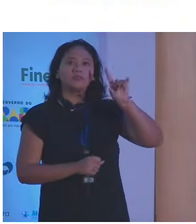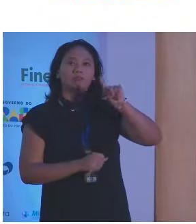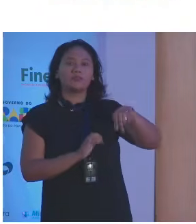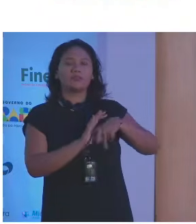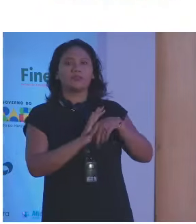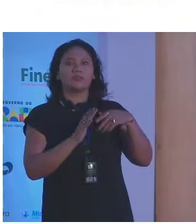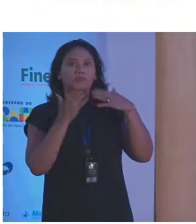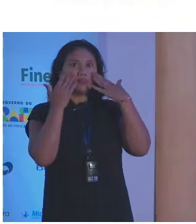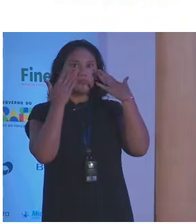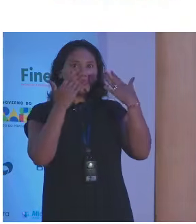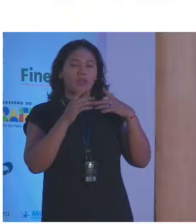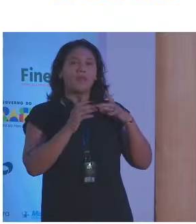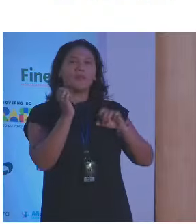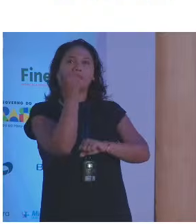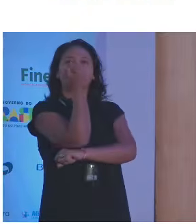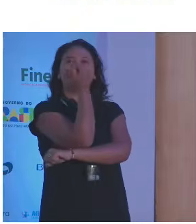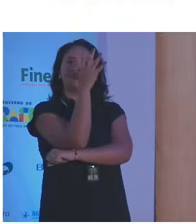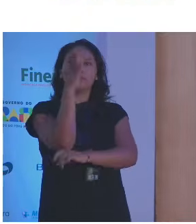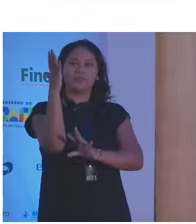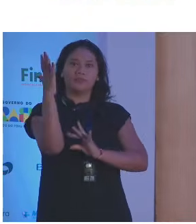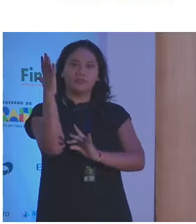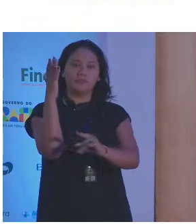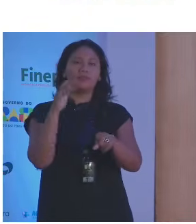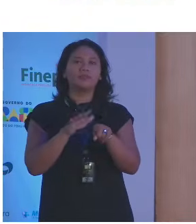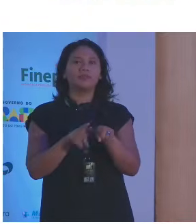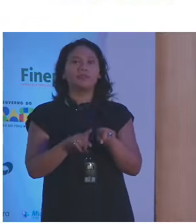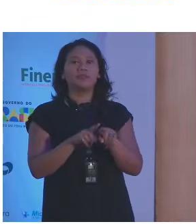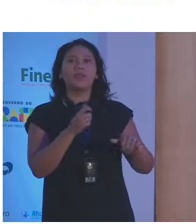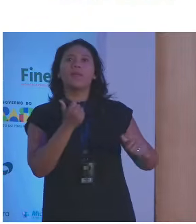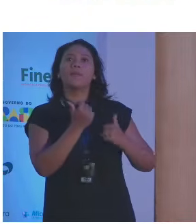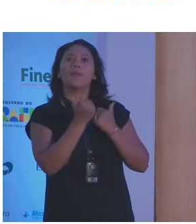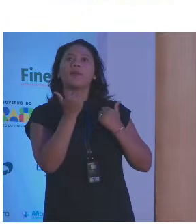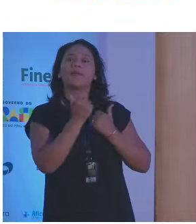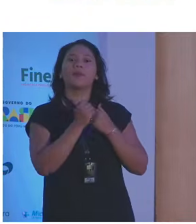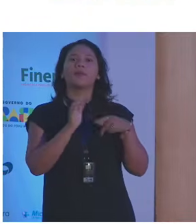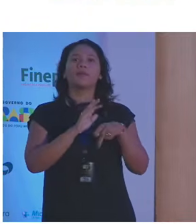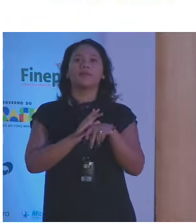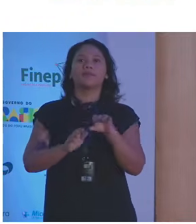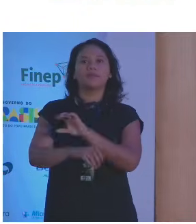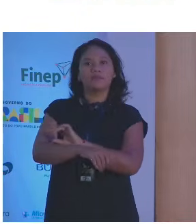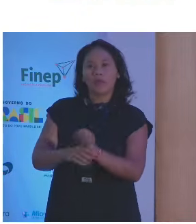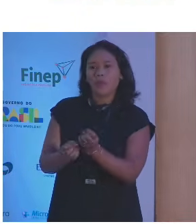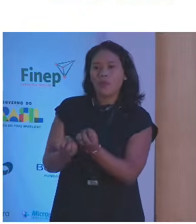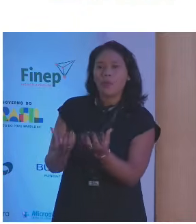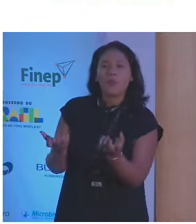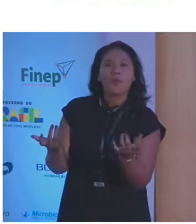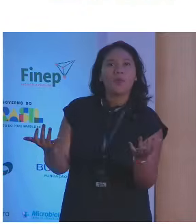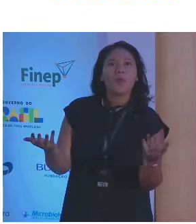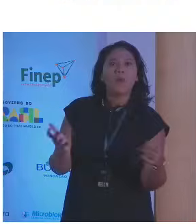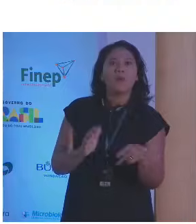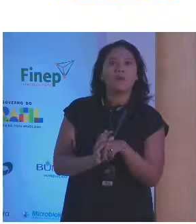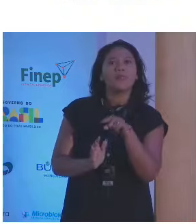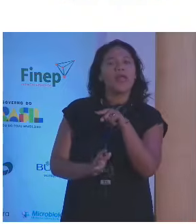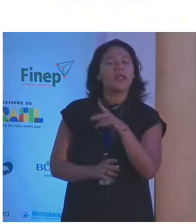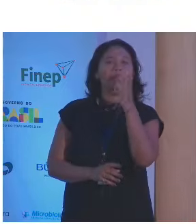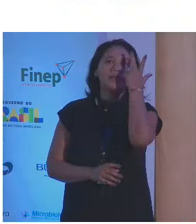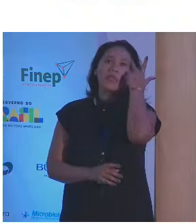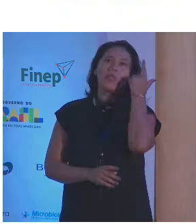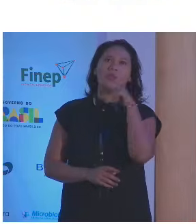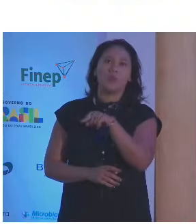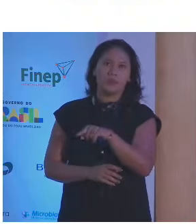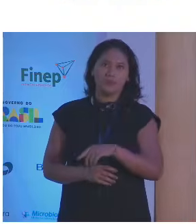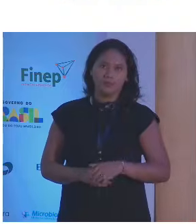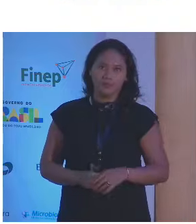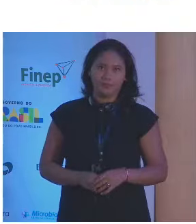adjacente a esses manguezais, a gente tem uma boa contribuição de matéria orgânica do manguezal para o sedimento da